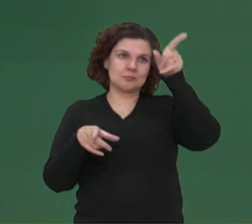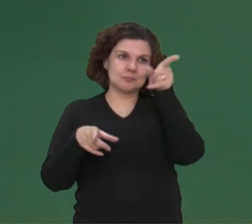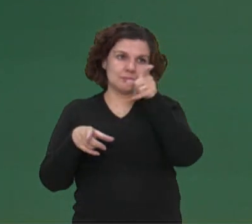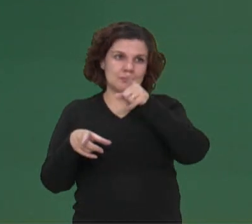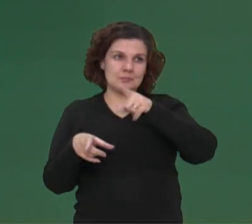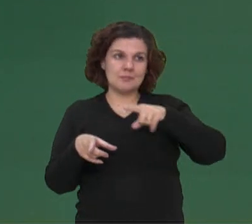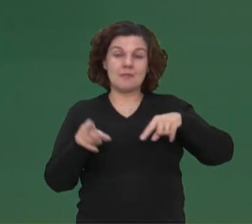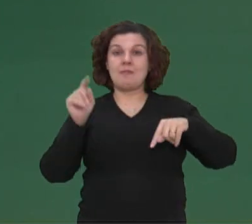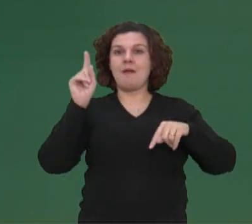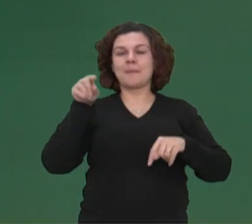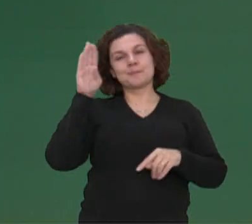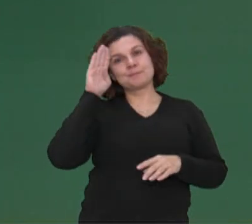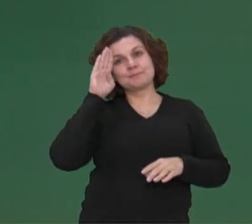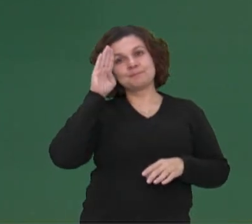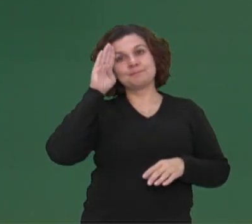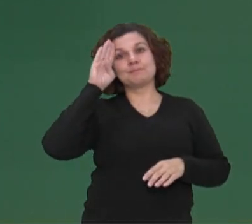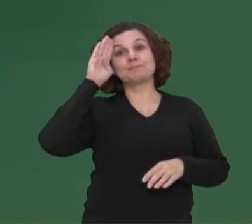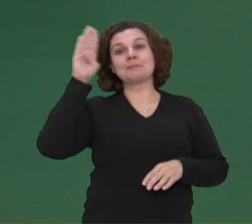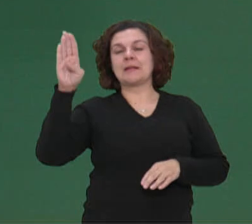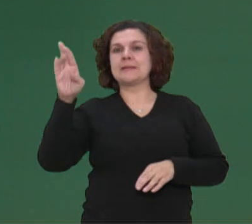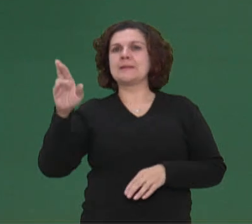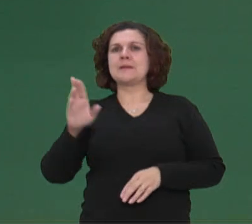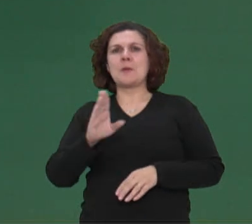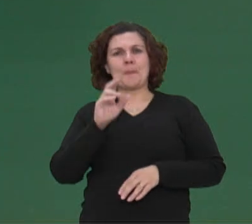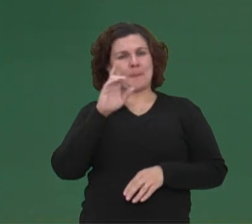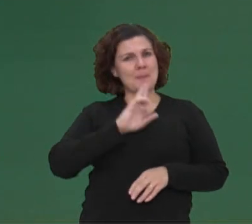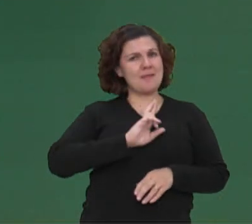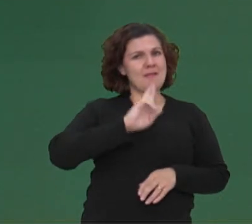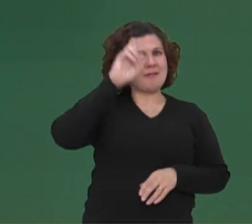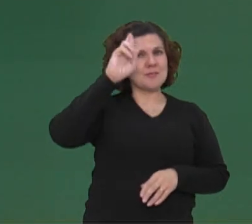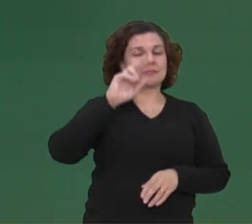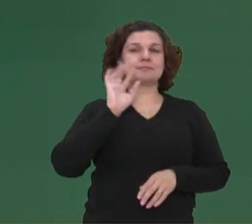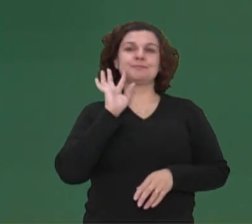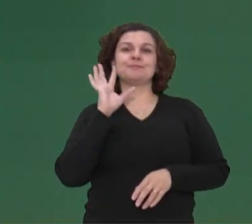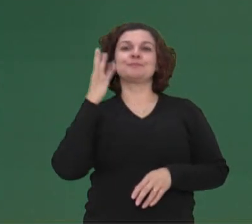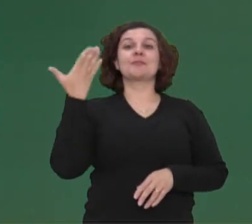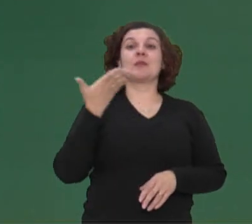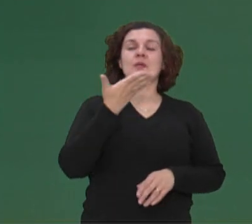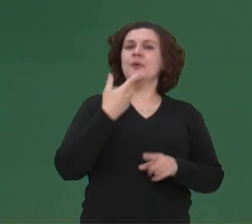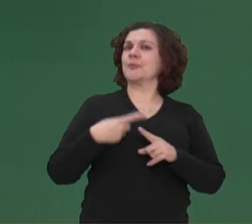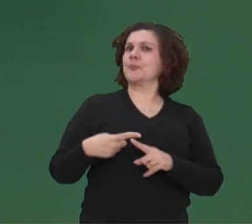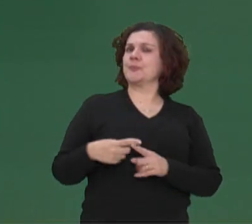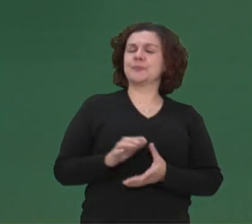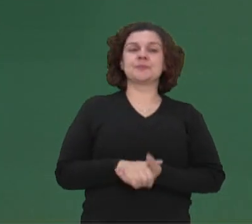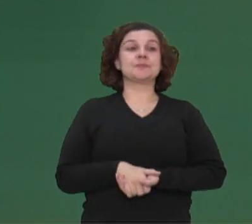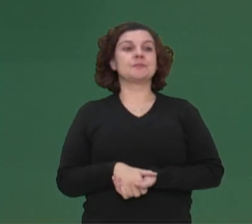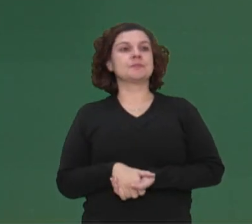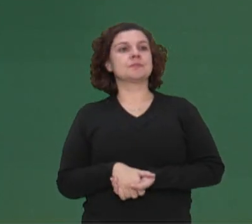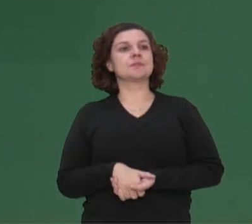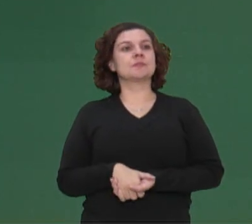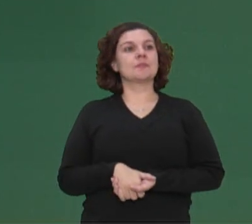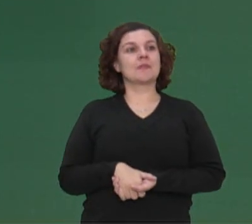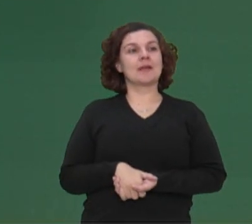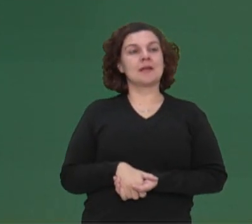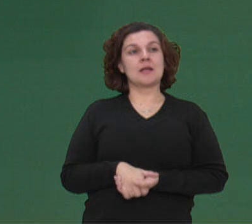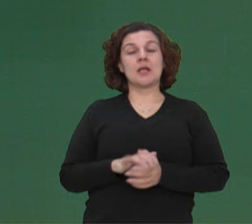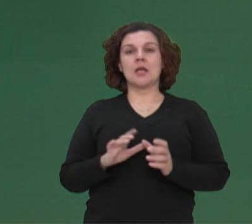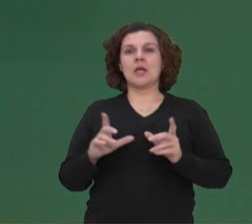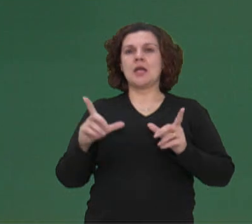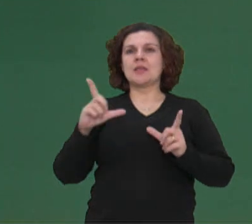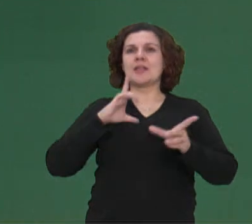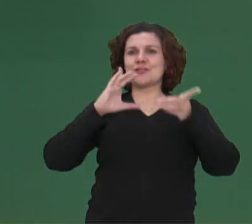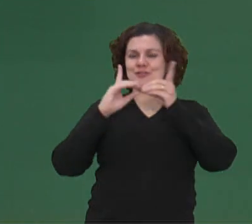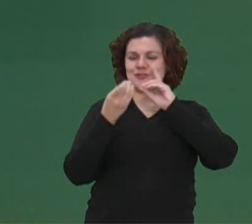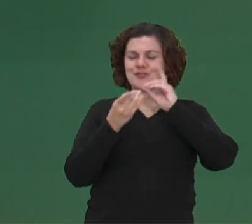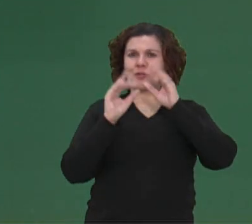grandes coadjuvantes, não, as grandes responsáveis por isso aí. Por quê? Acaba que existe uma dinâmica